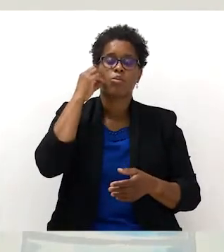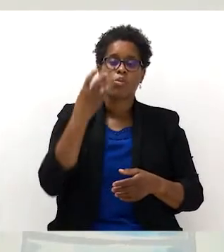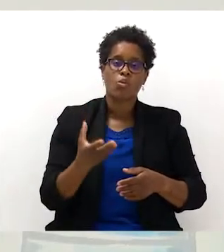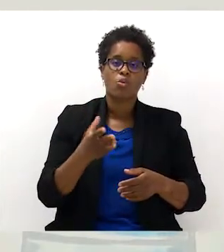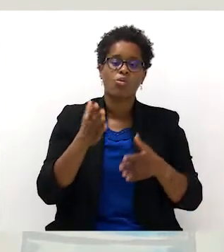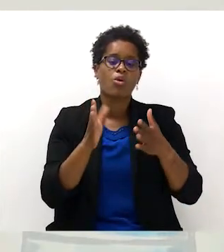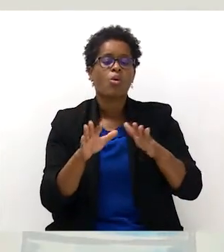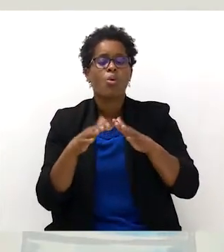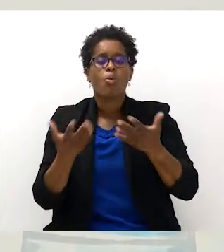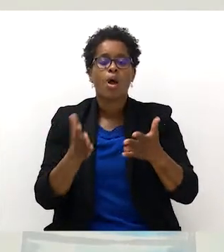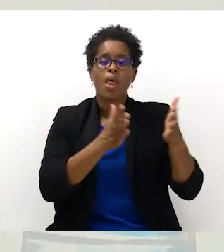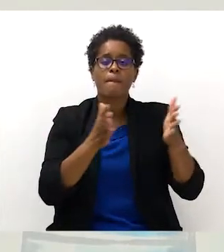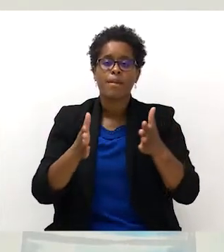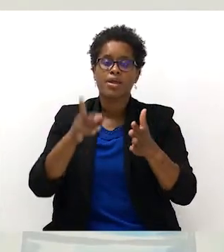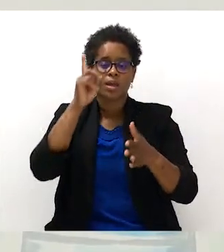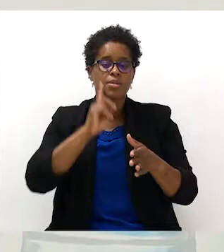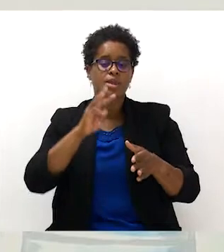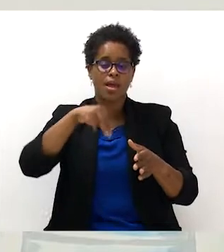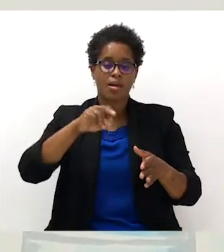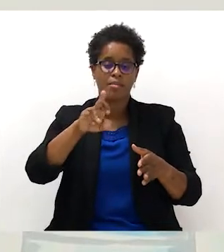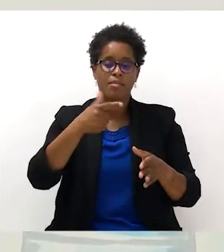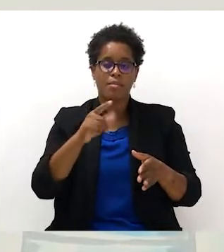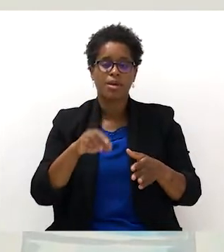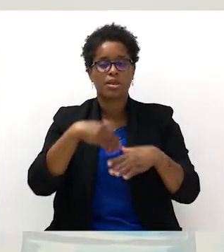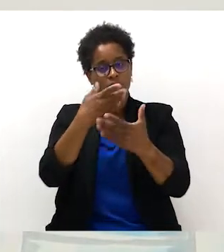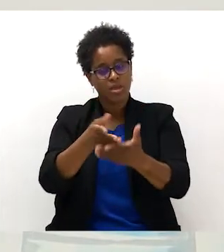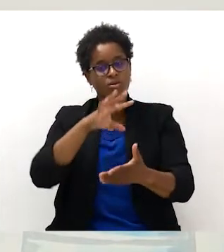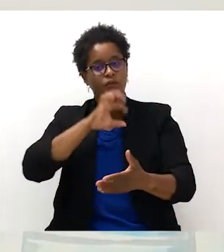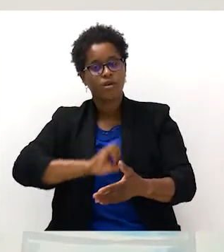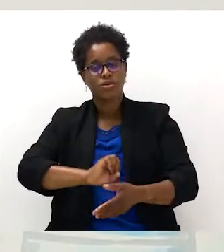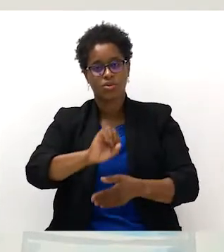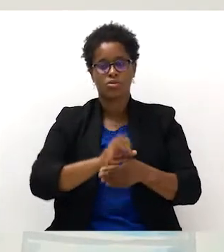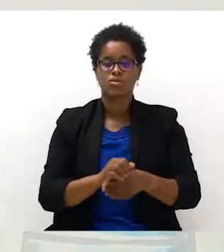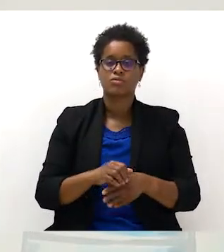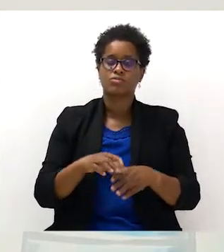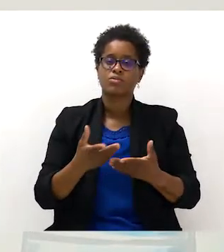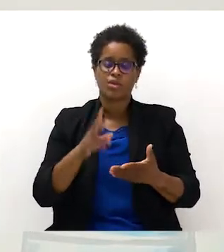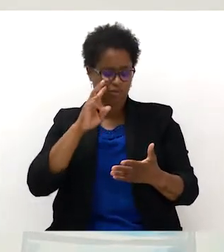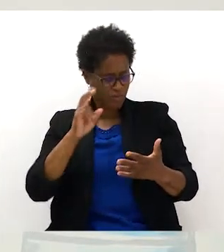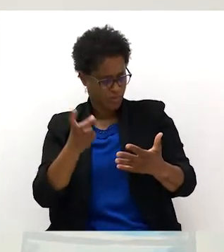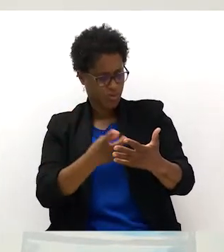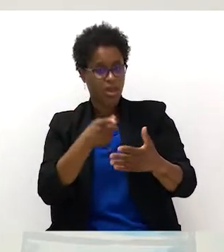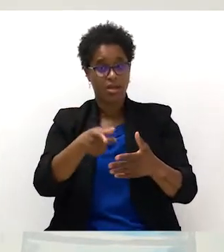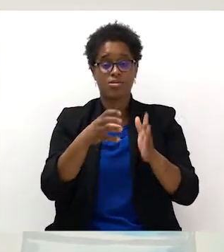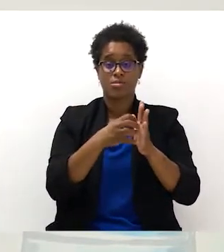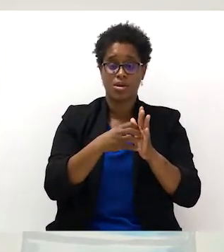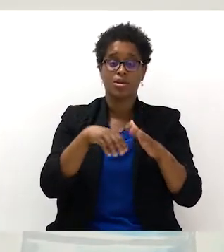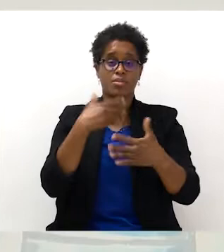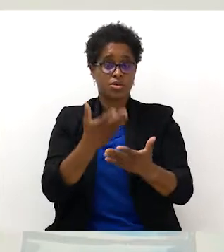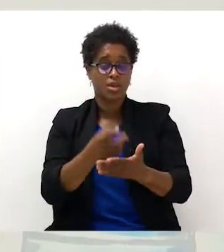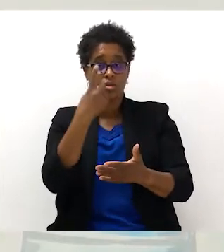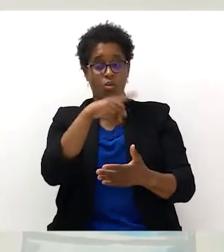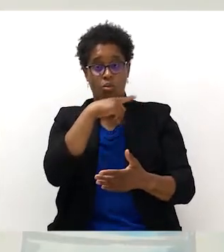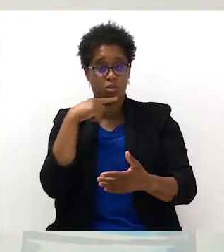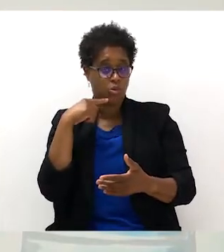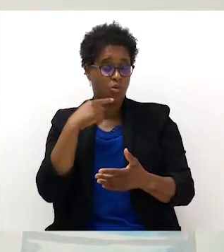qual é a parte que a Marta ofereceu ou deu aos seus filhos. Vamos observar. Esta imagem representa um